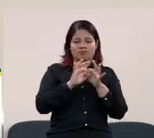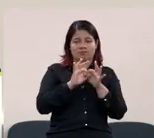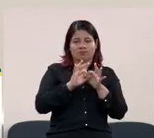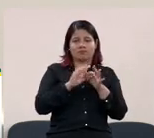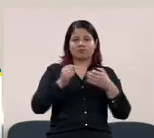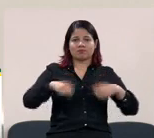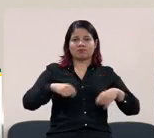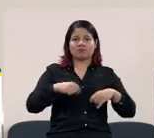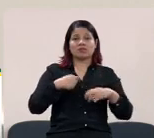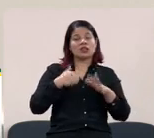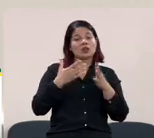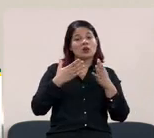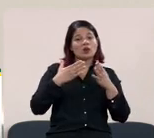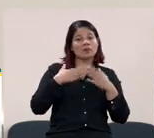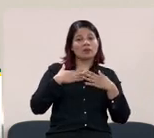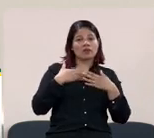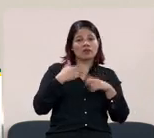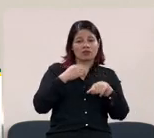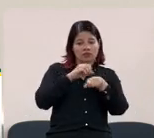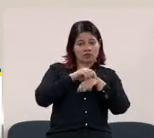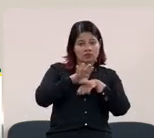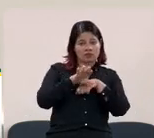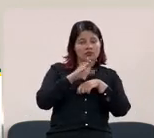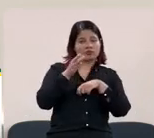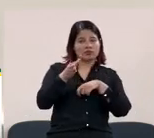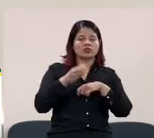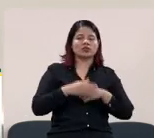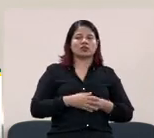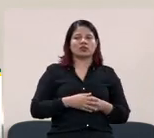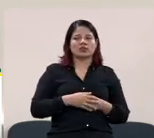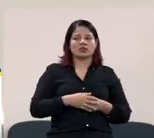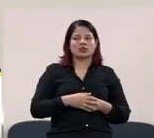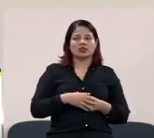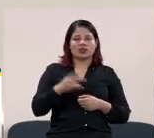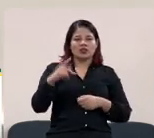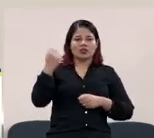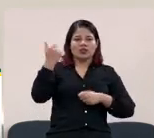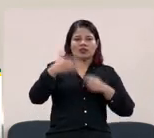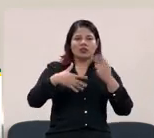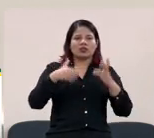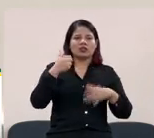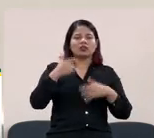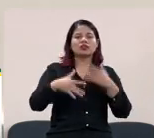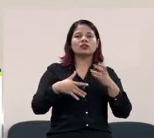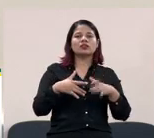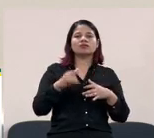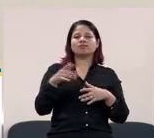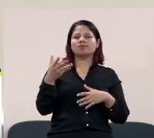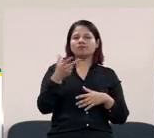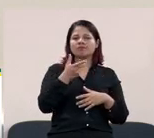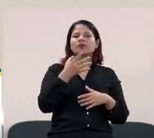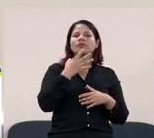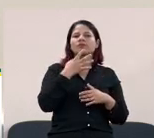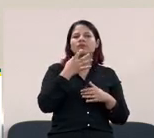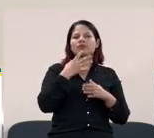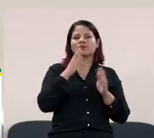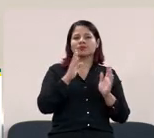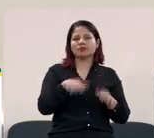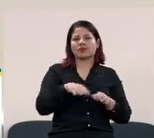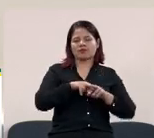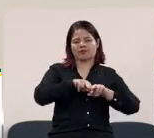queria sugerir, e a senhora, na sua fala, demonstrou para a gente que tem conhecimento de